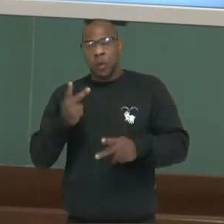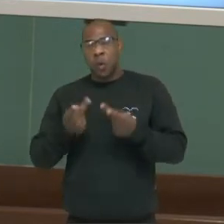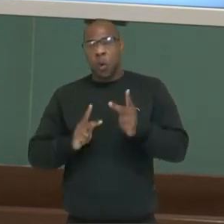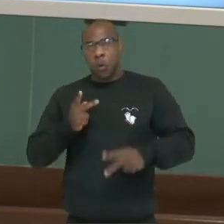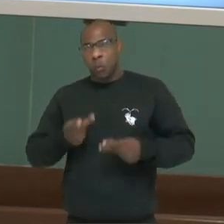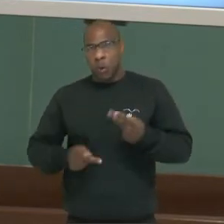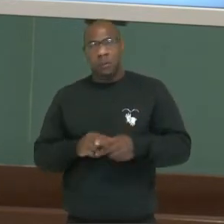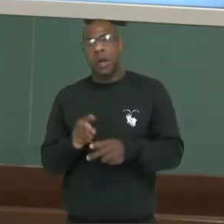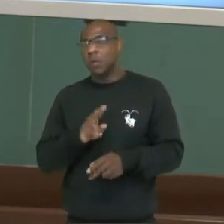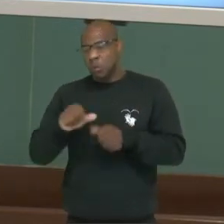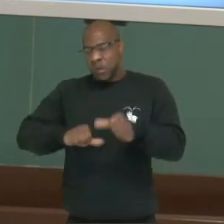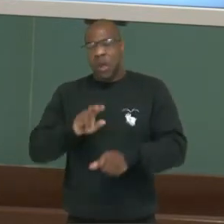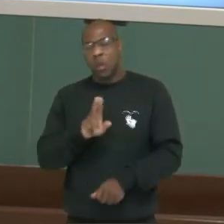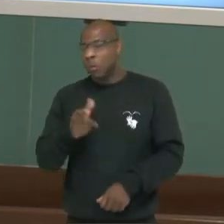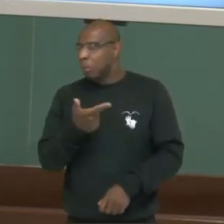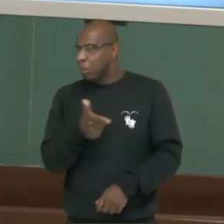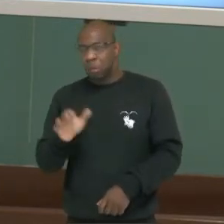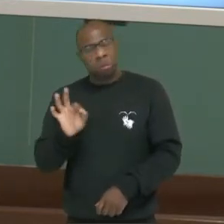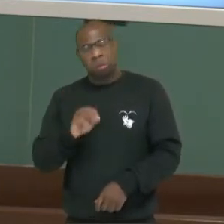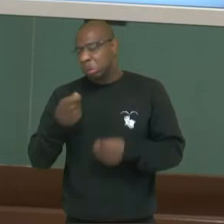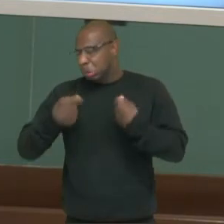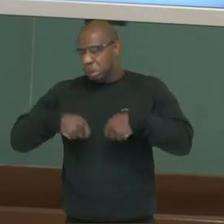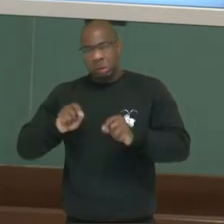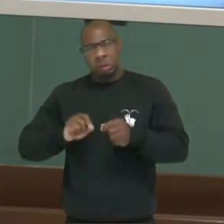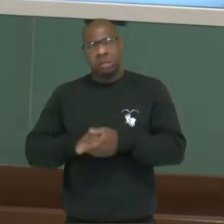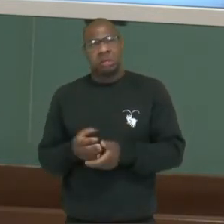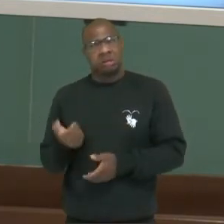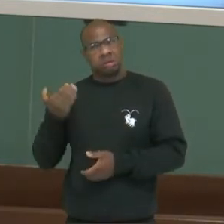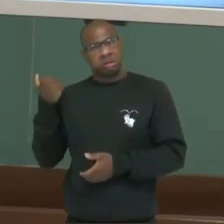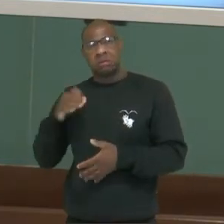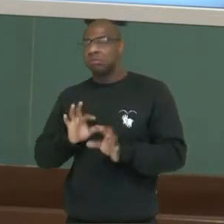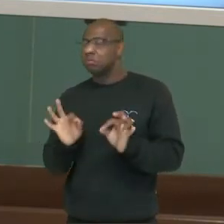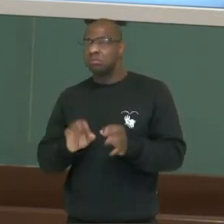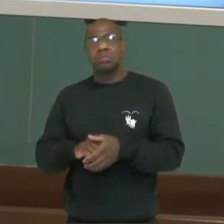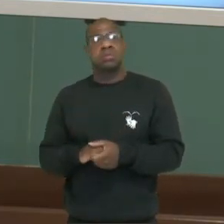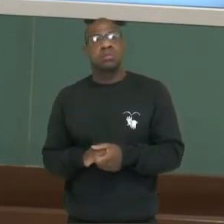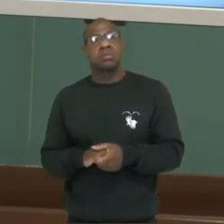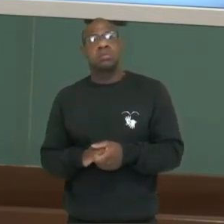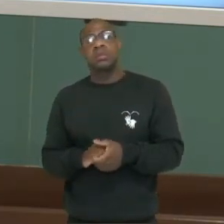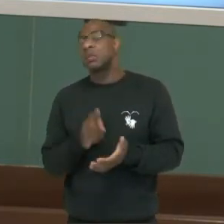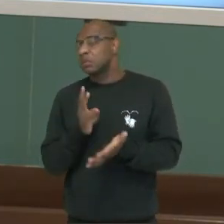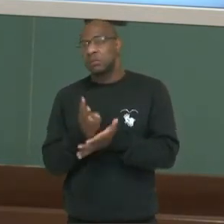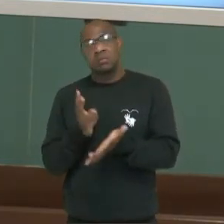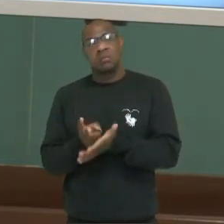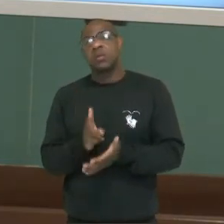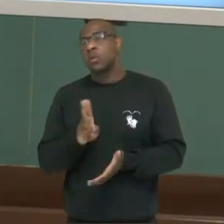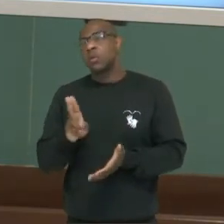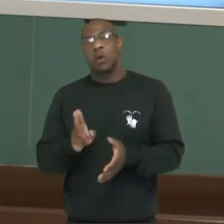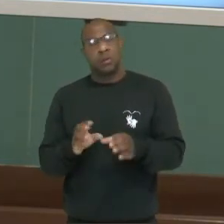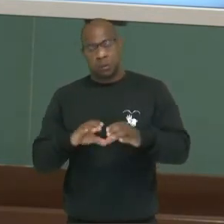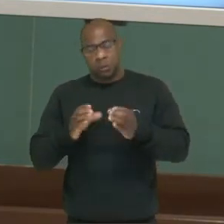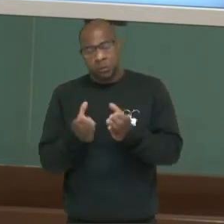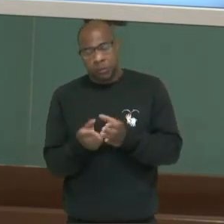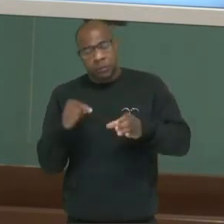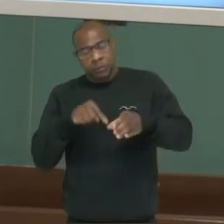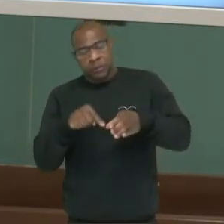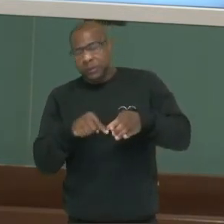não mudar o nome do hormônio lá no feminino, então continuamos com esse nome